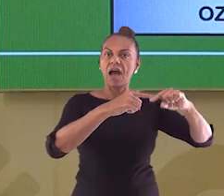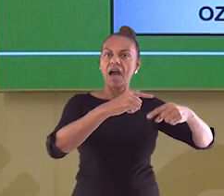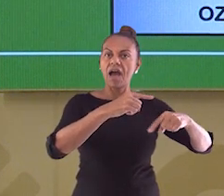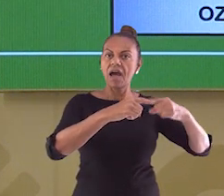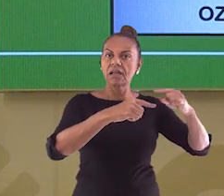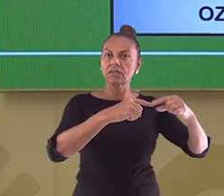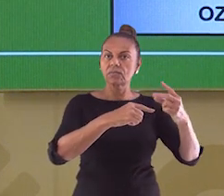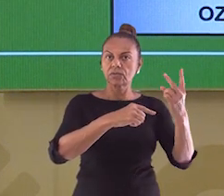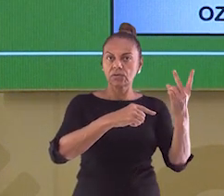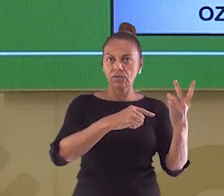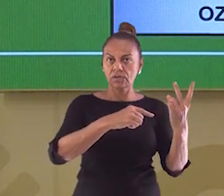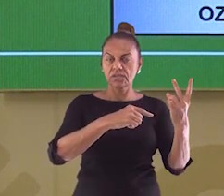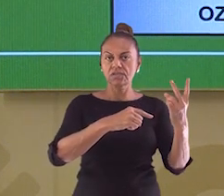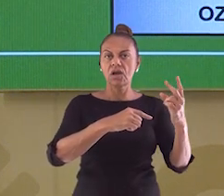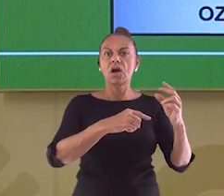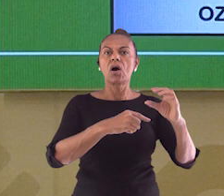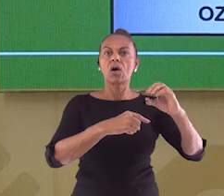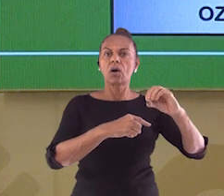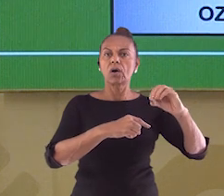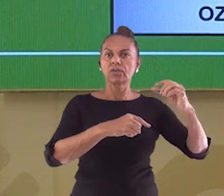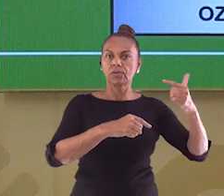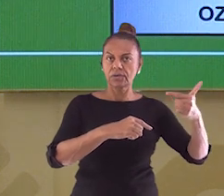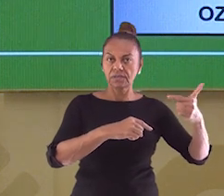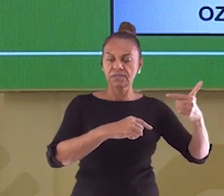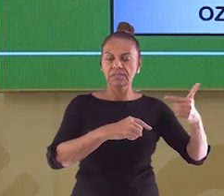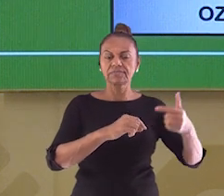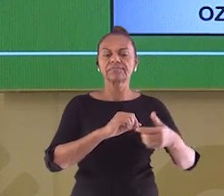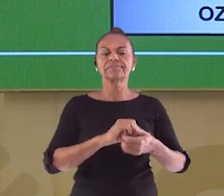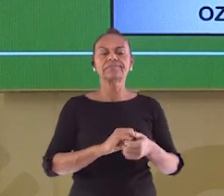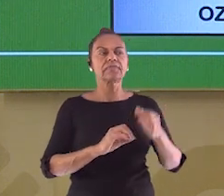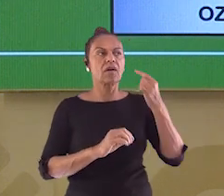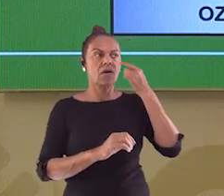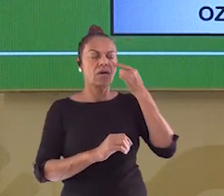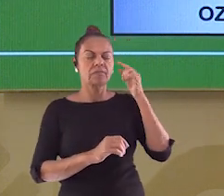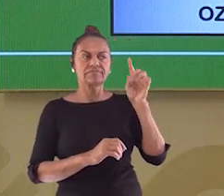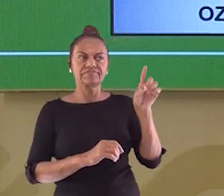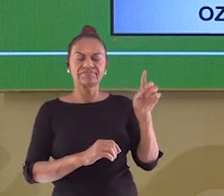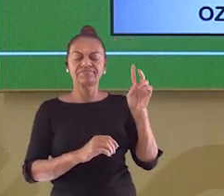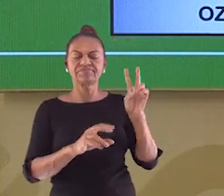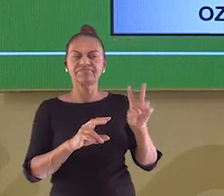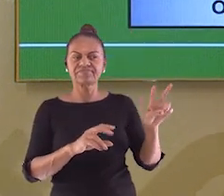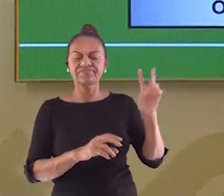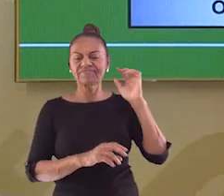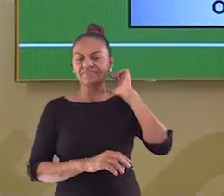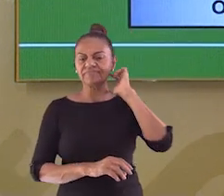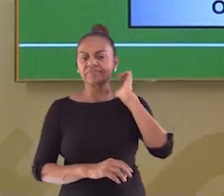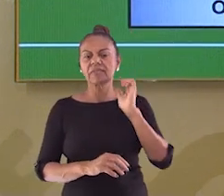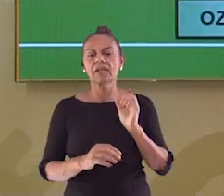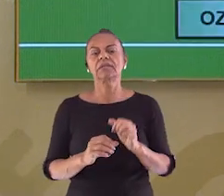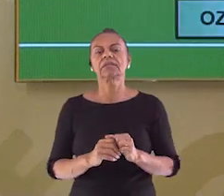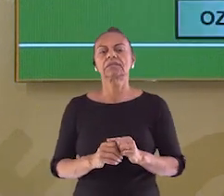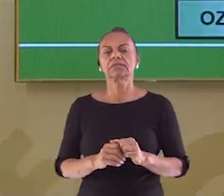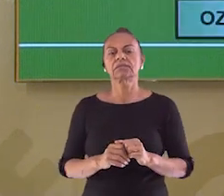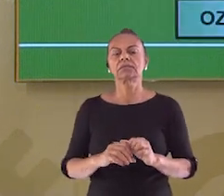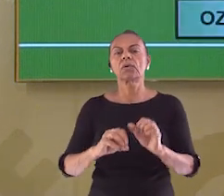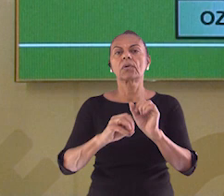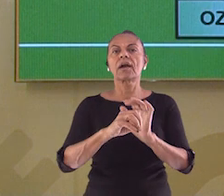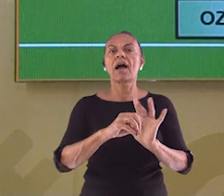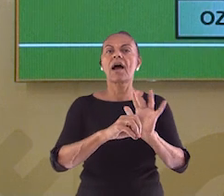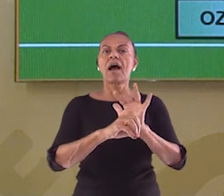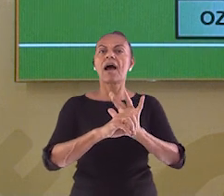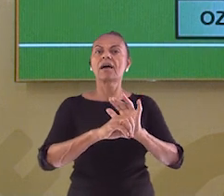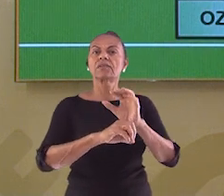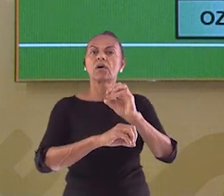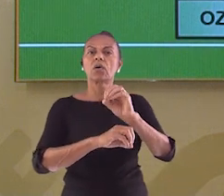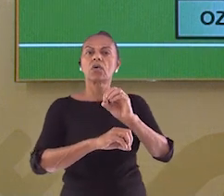de oxigênio e tem a fórmula de O2, como vocês podem ver aqui na tela. O gás ozônio